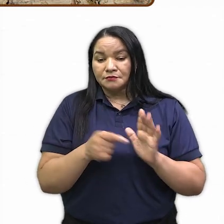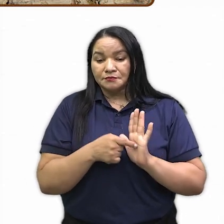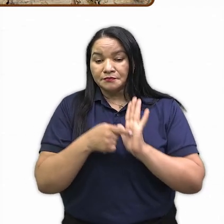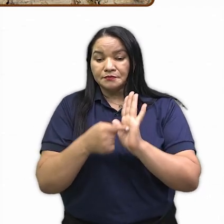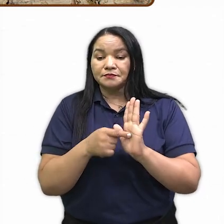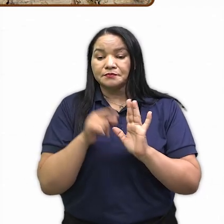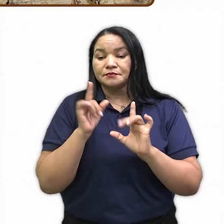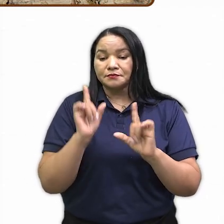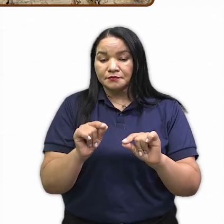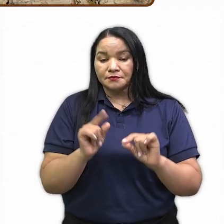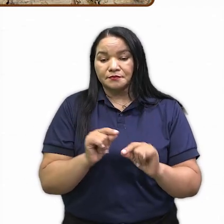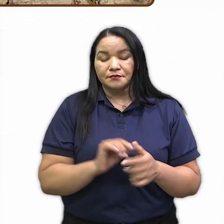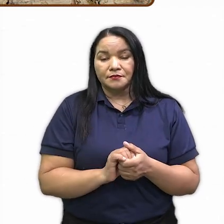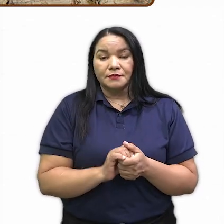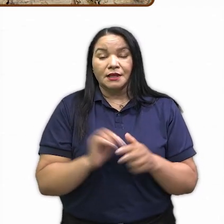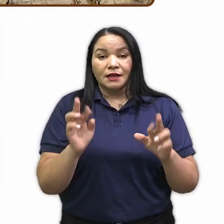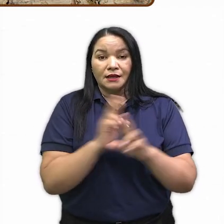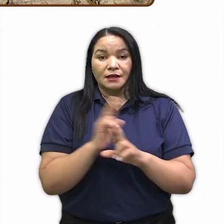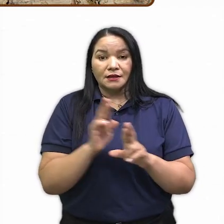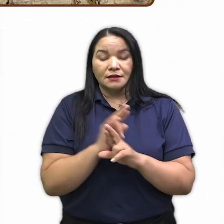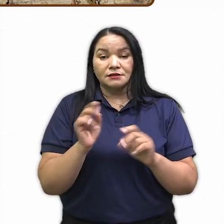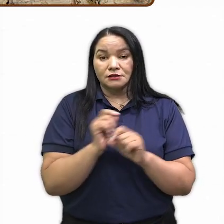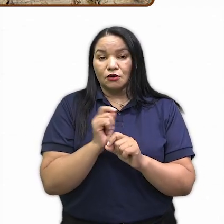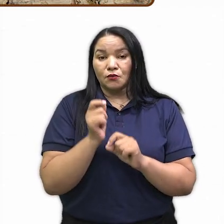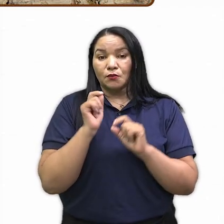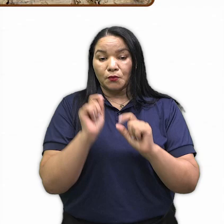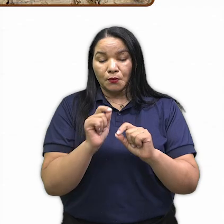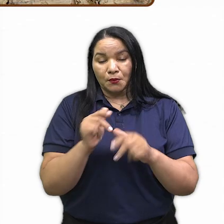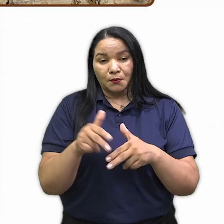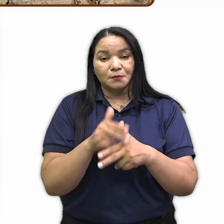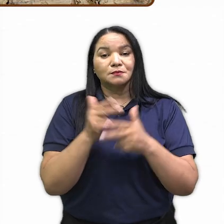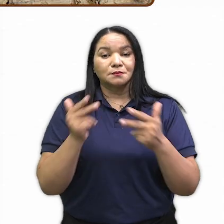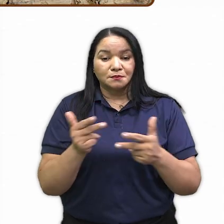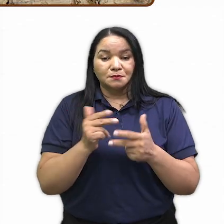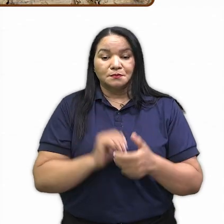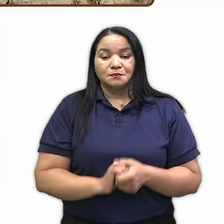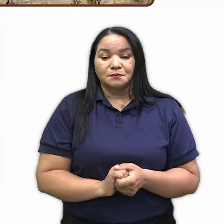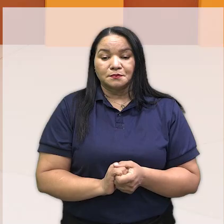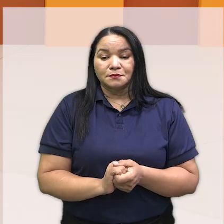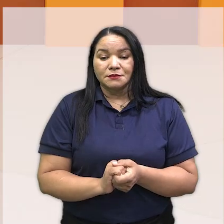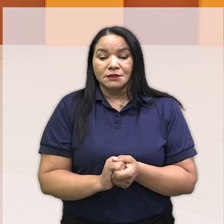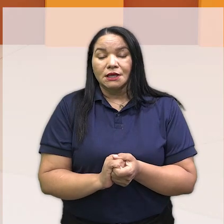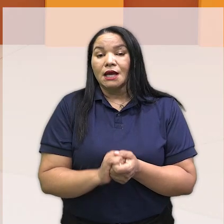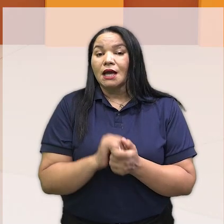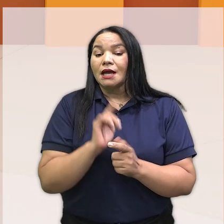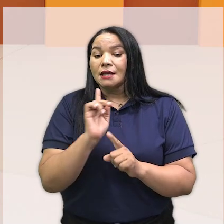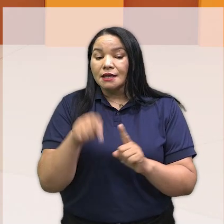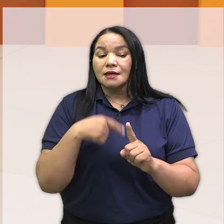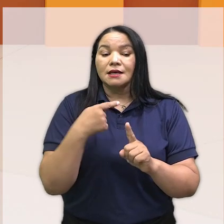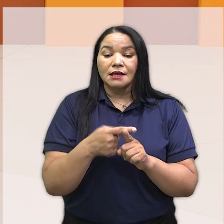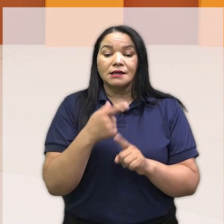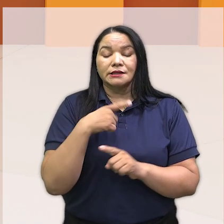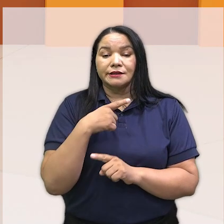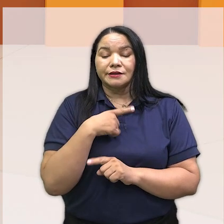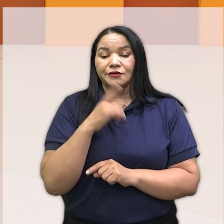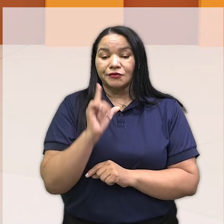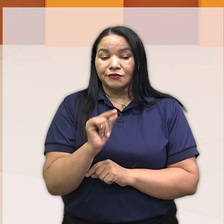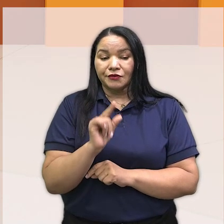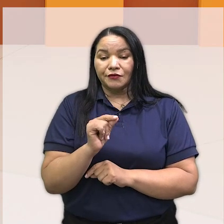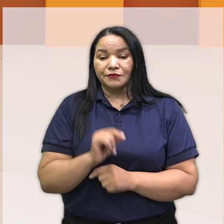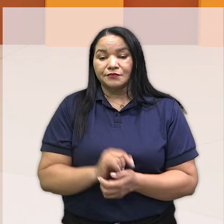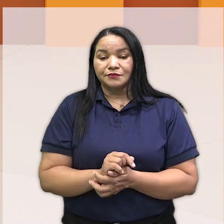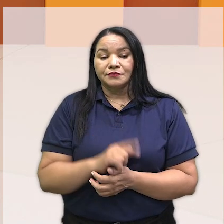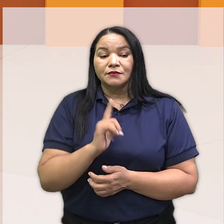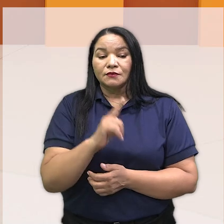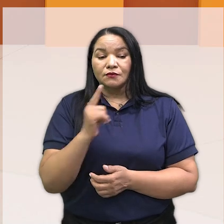distintivos, né, aí em relação à etnia, tá bom? E, além dos gregos, também teremos